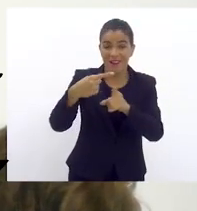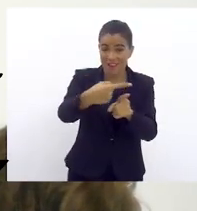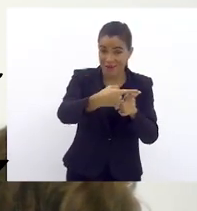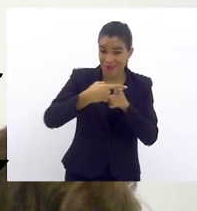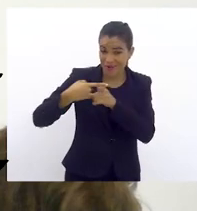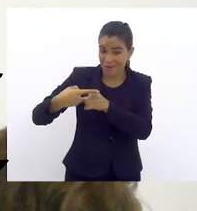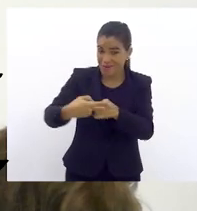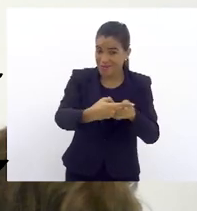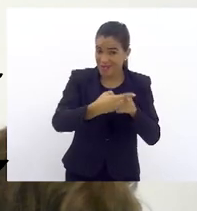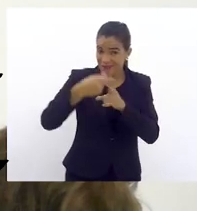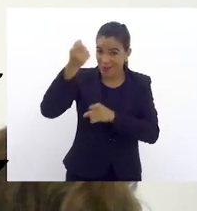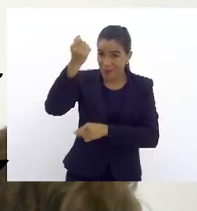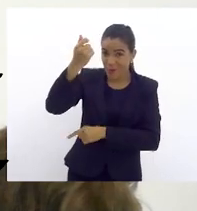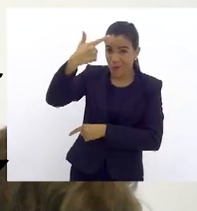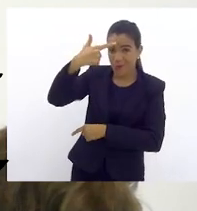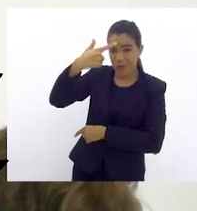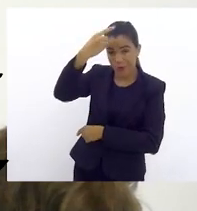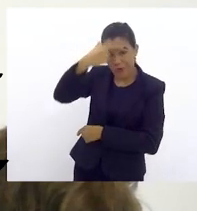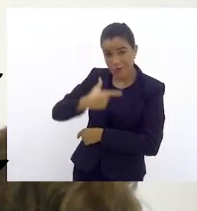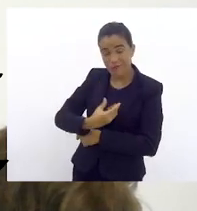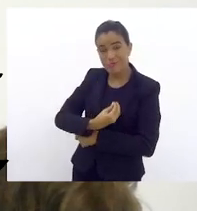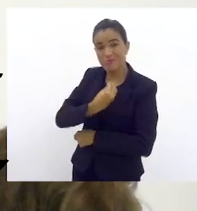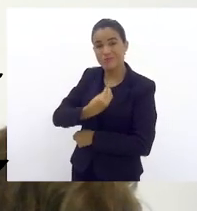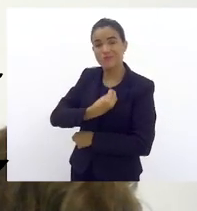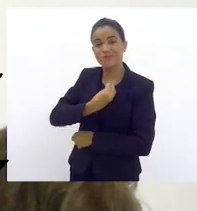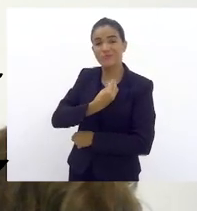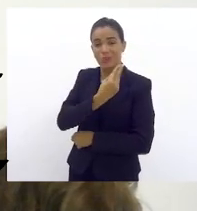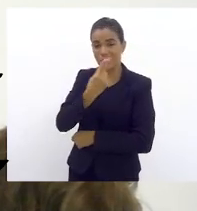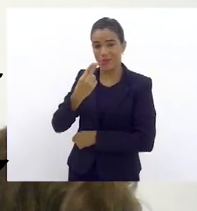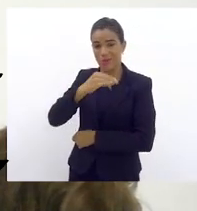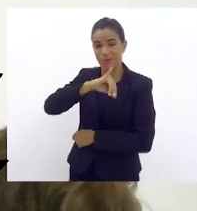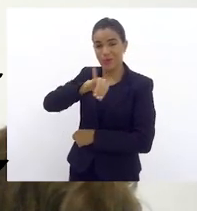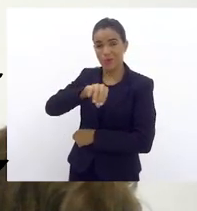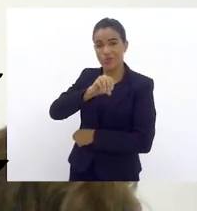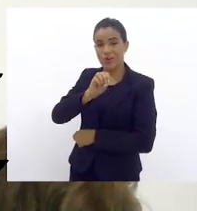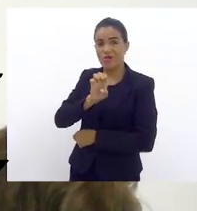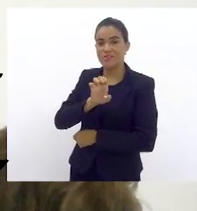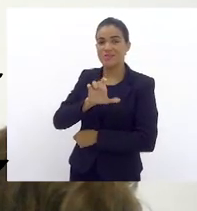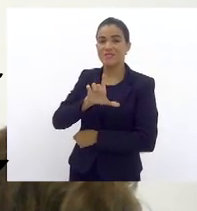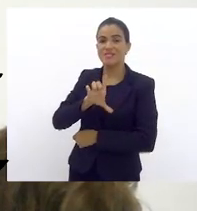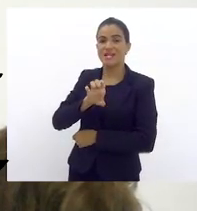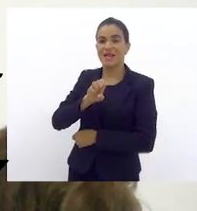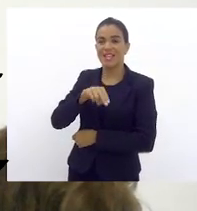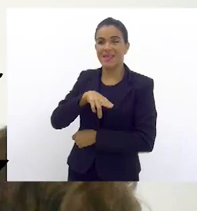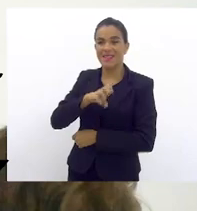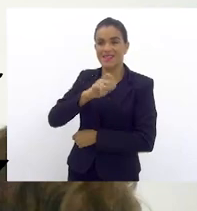O Dom do ser Josilene Negra Black